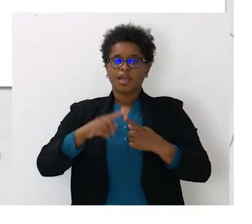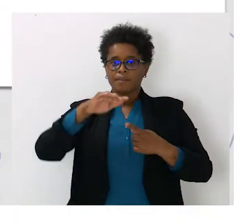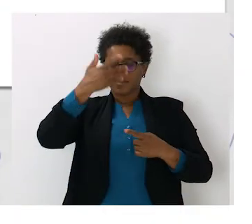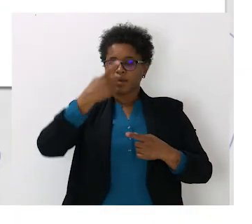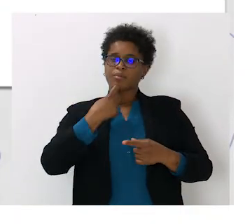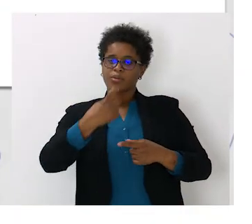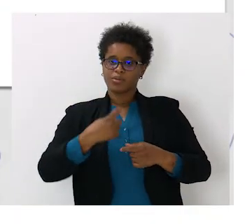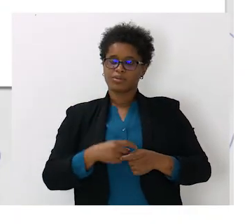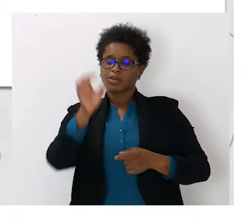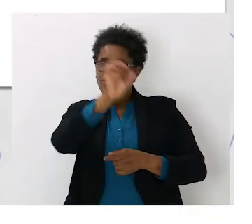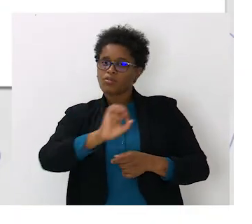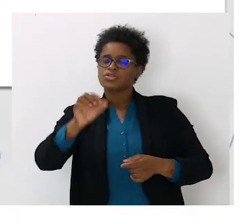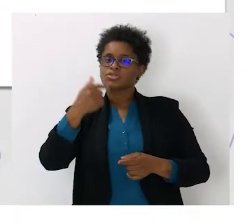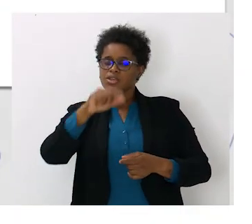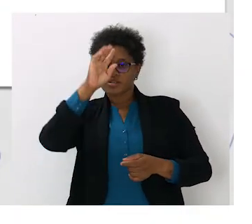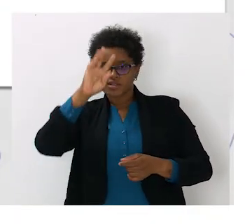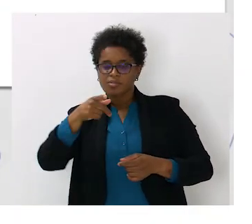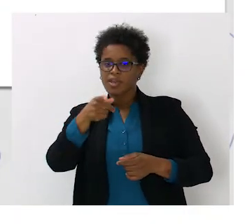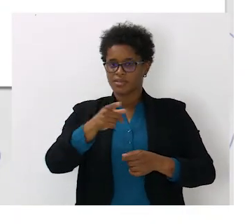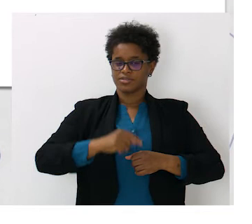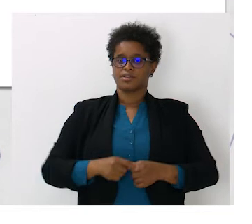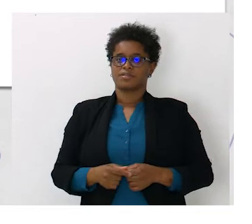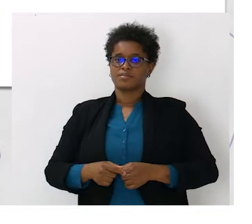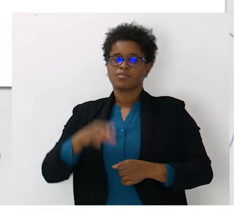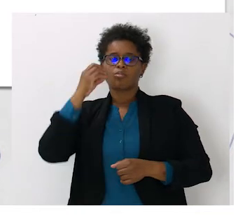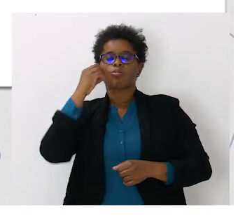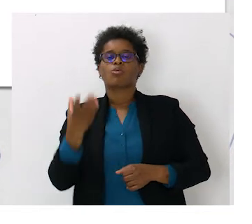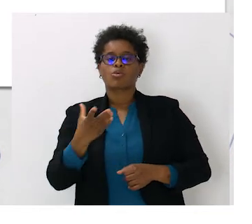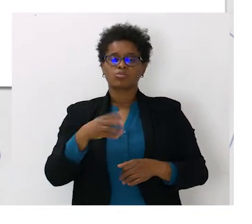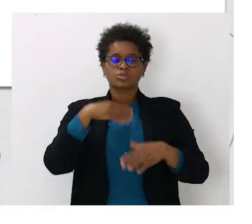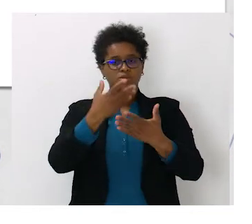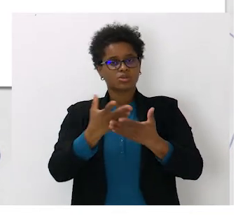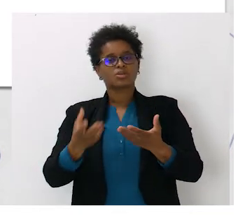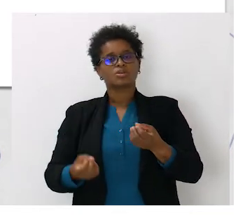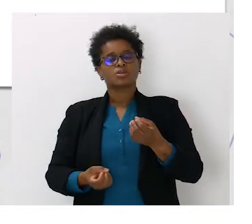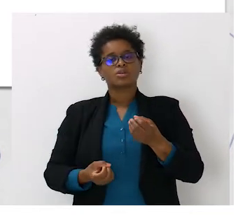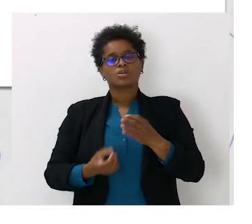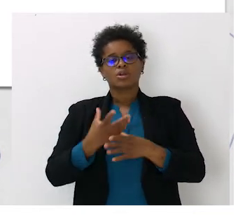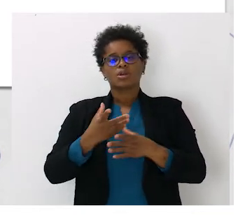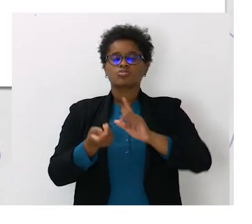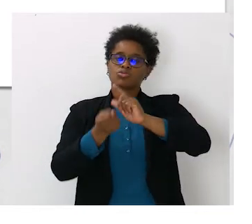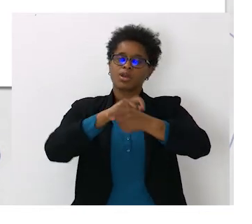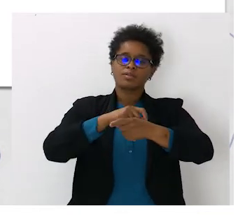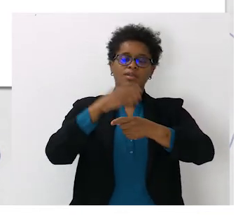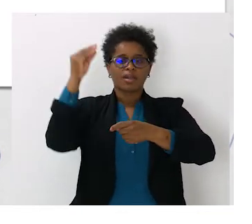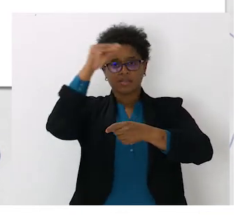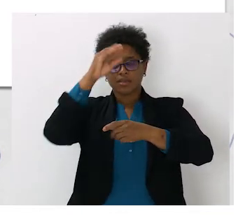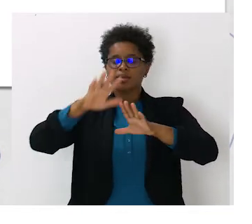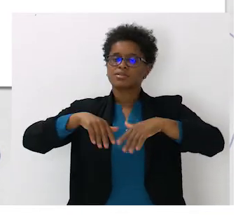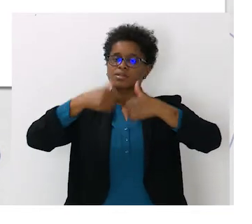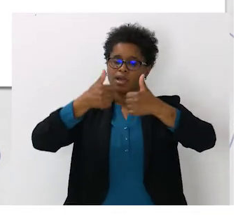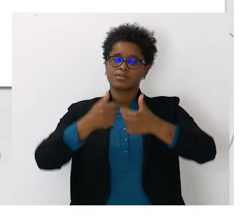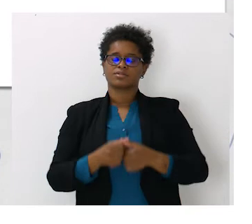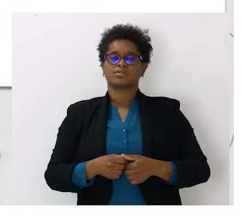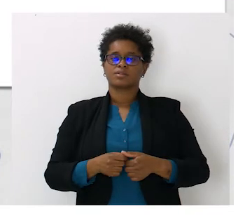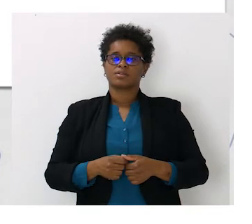A primeira questão que vocês devem saber é esta. Como se deu a transformação das aldeias em